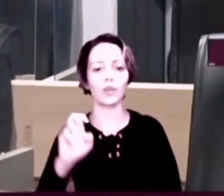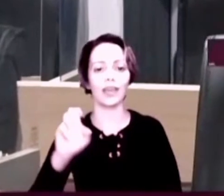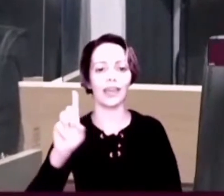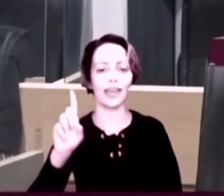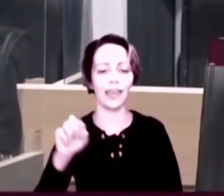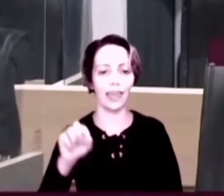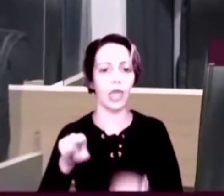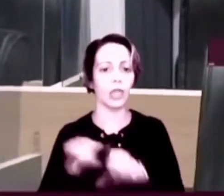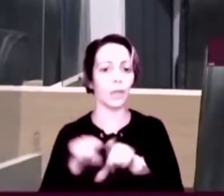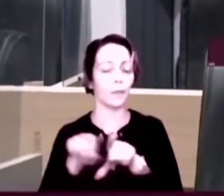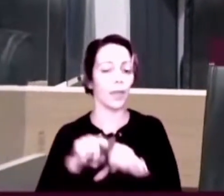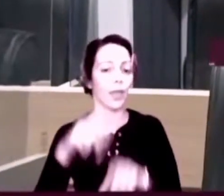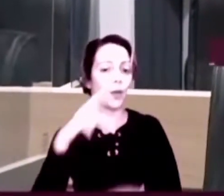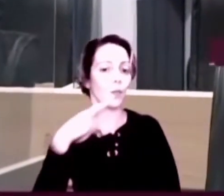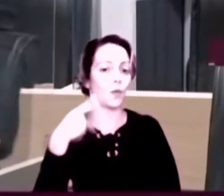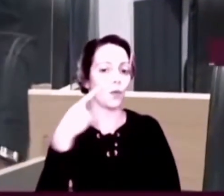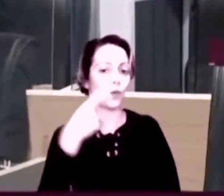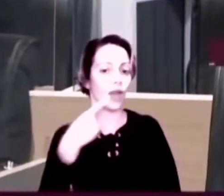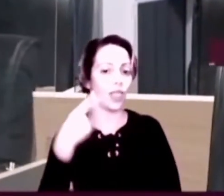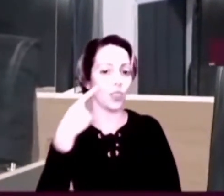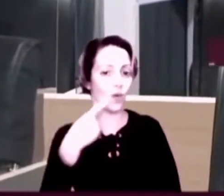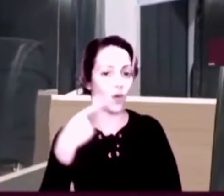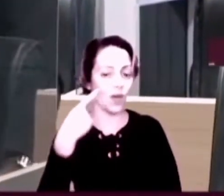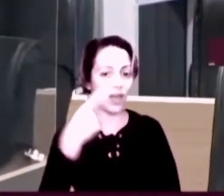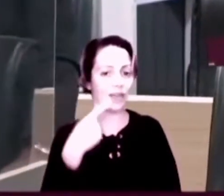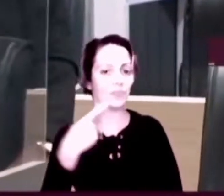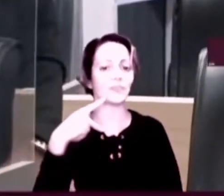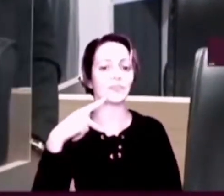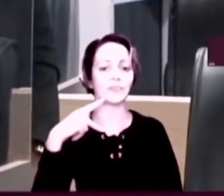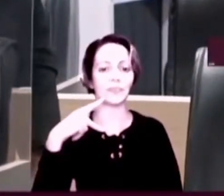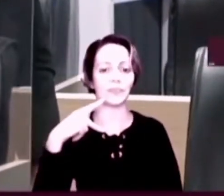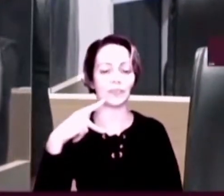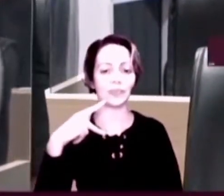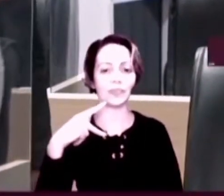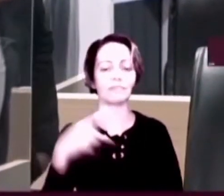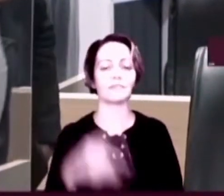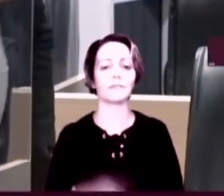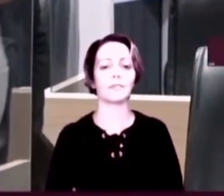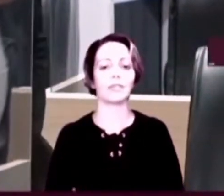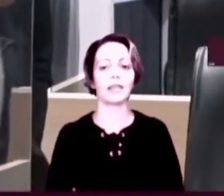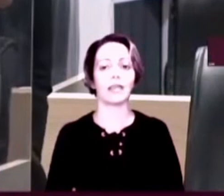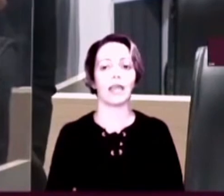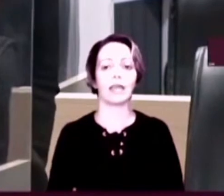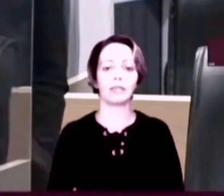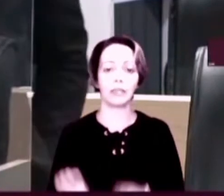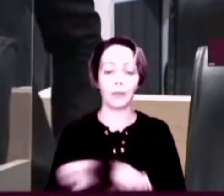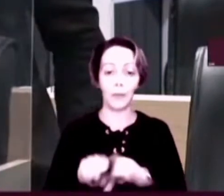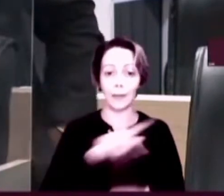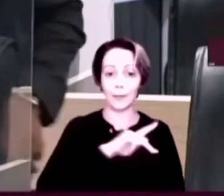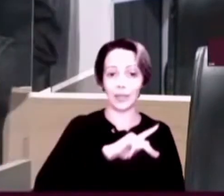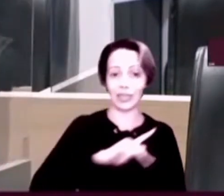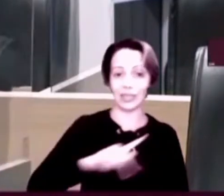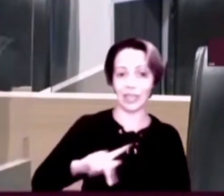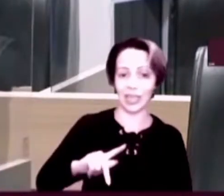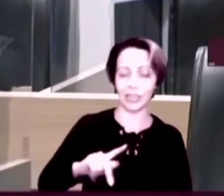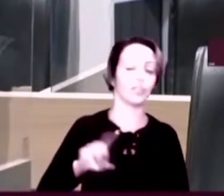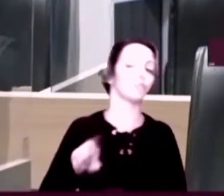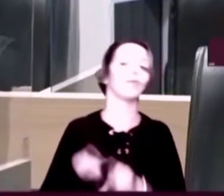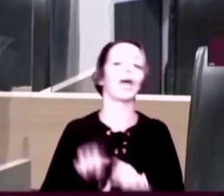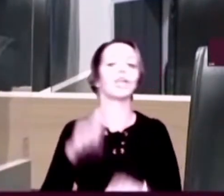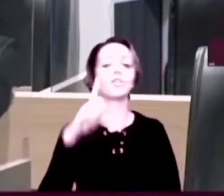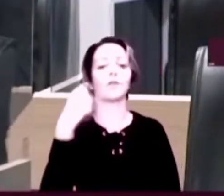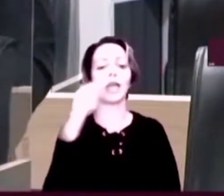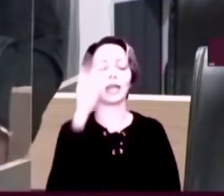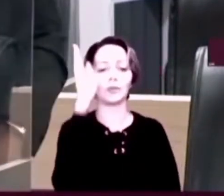o procurador do município Dr Fabiano ao falar sobre a eleição disse que o número de eleitores podem ser bem maior que